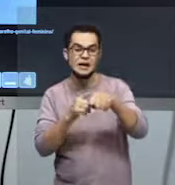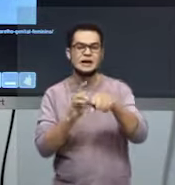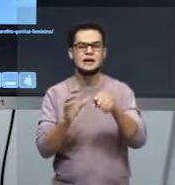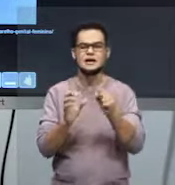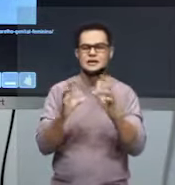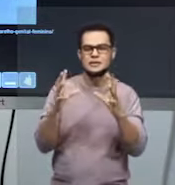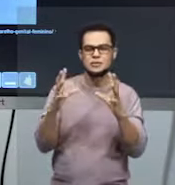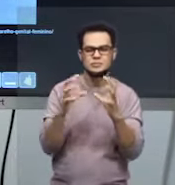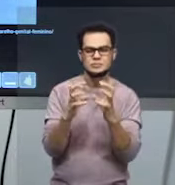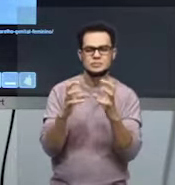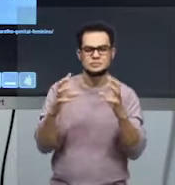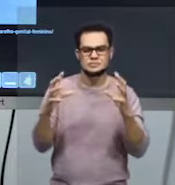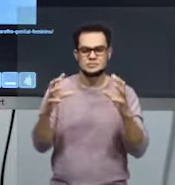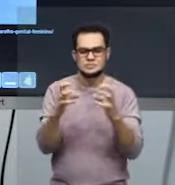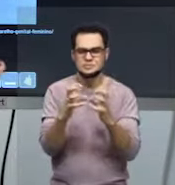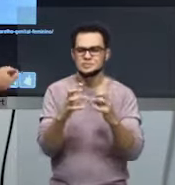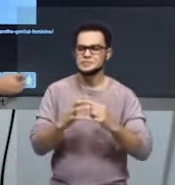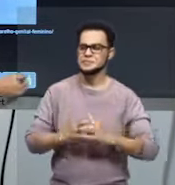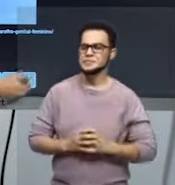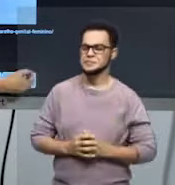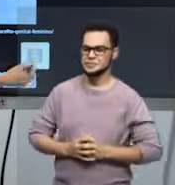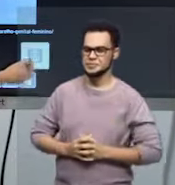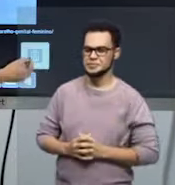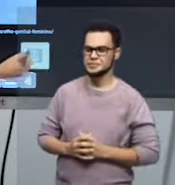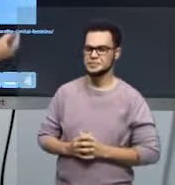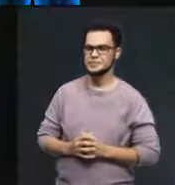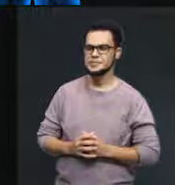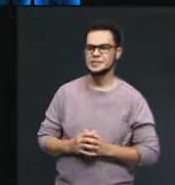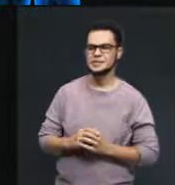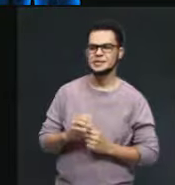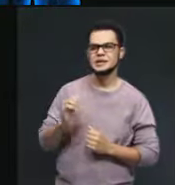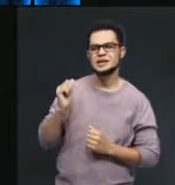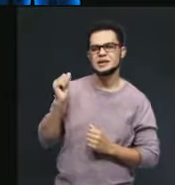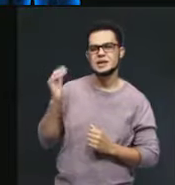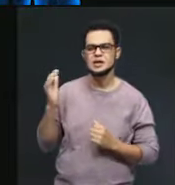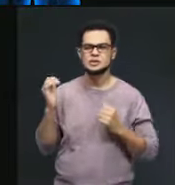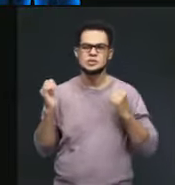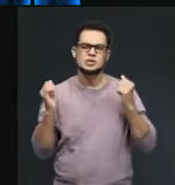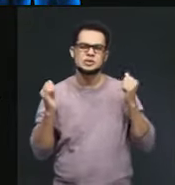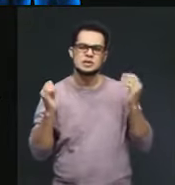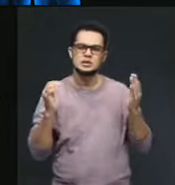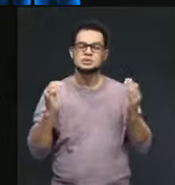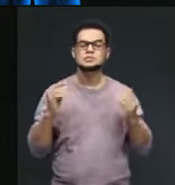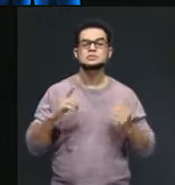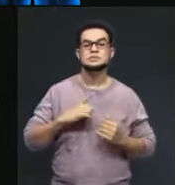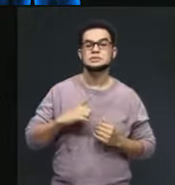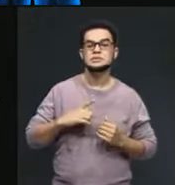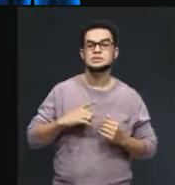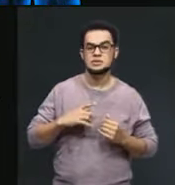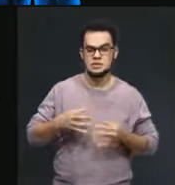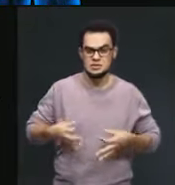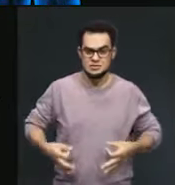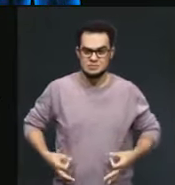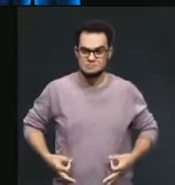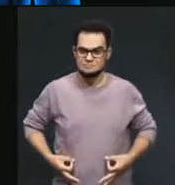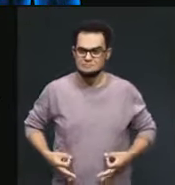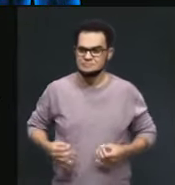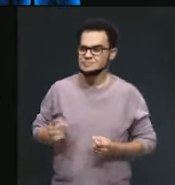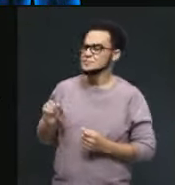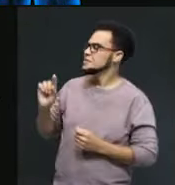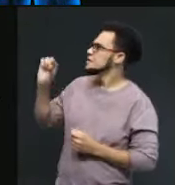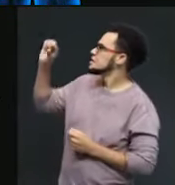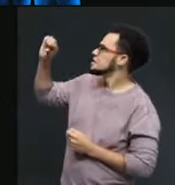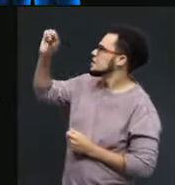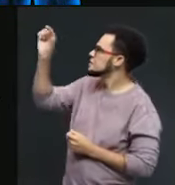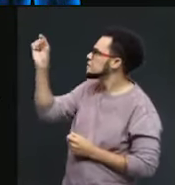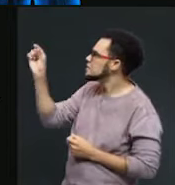certo? E nós temos do lado do útero, em cada lado, olha, um caminho, que era